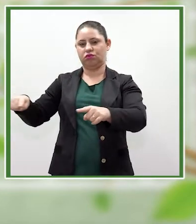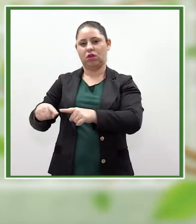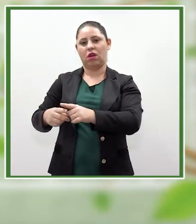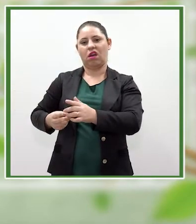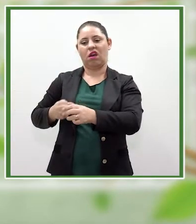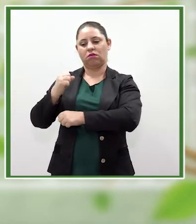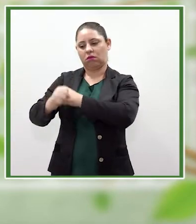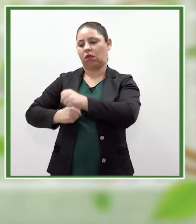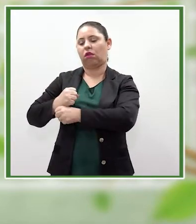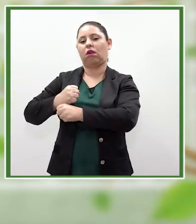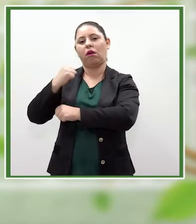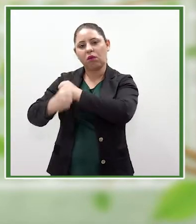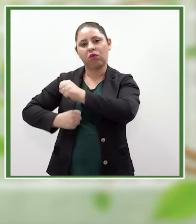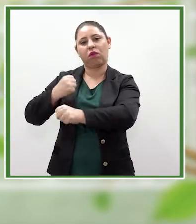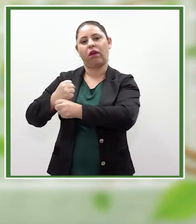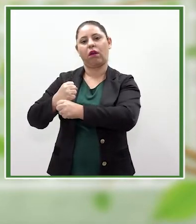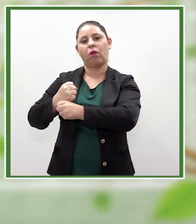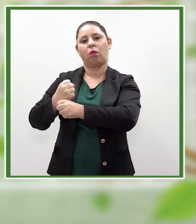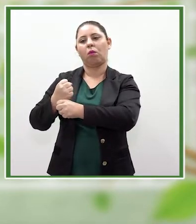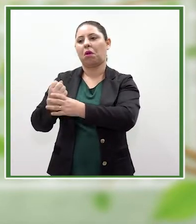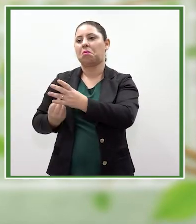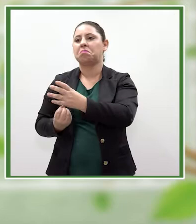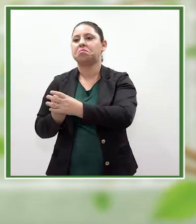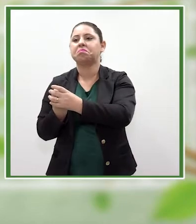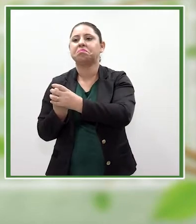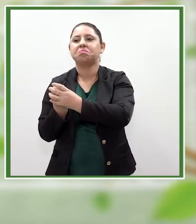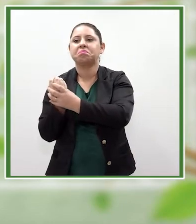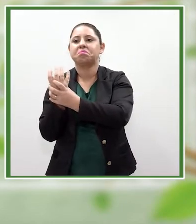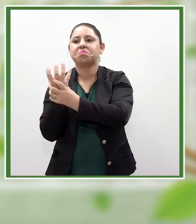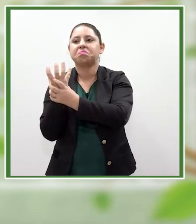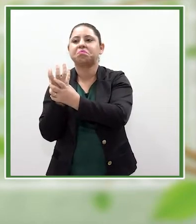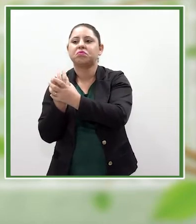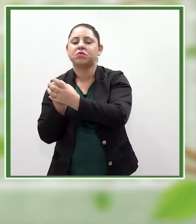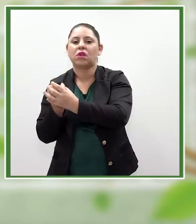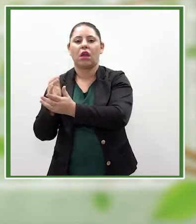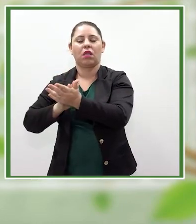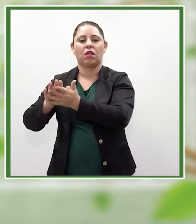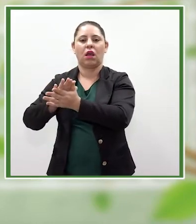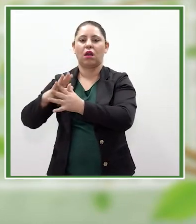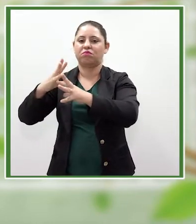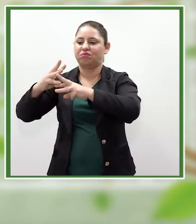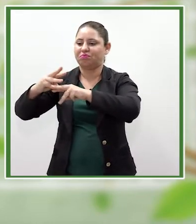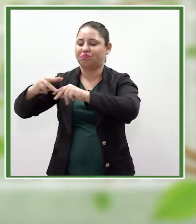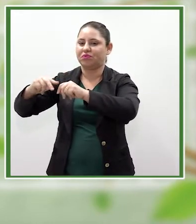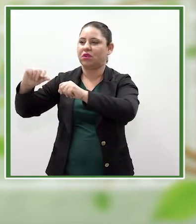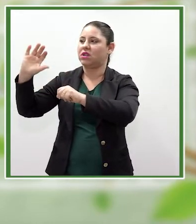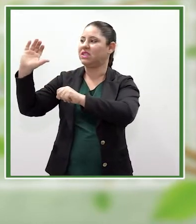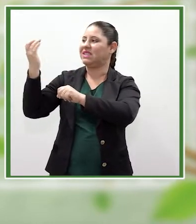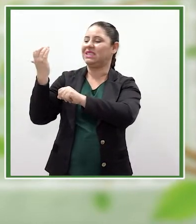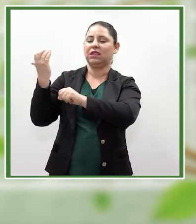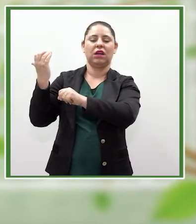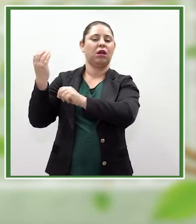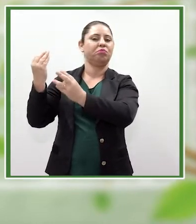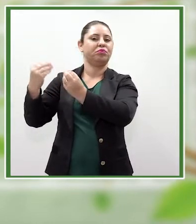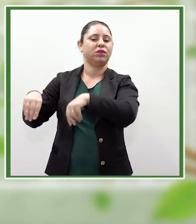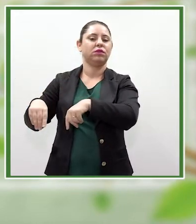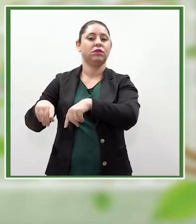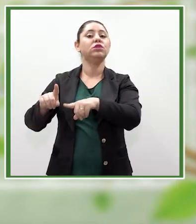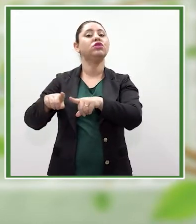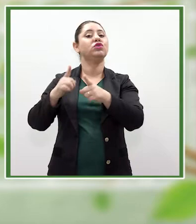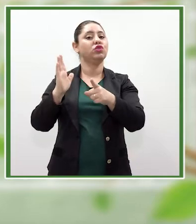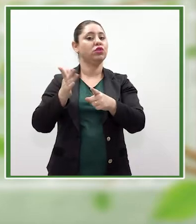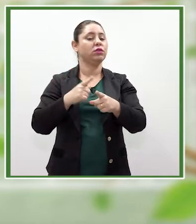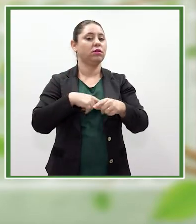com o sistema São Mateus, que é uma tecnologia diferenciada de melhoria do pasto antes da lavoura, vejam os senhores